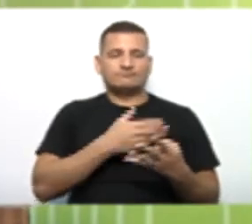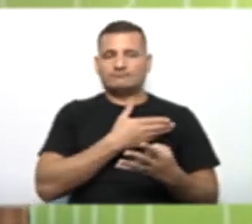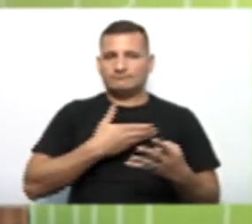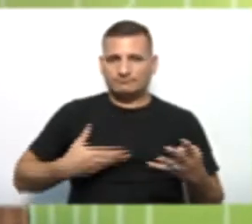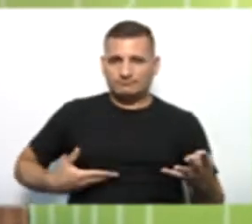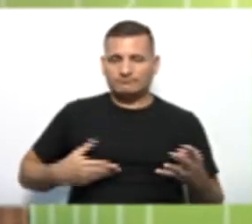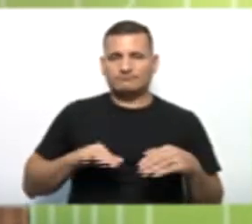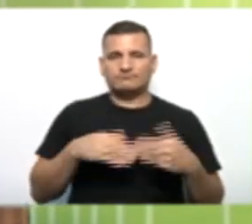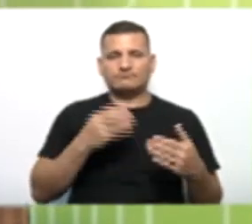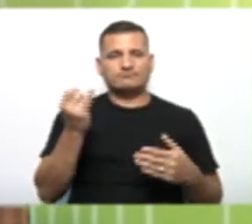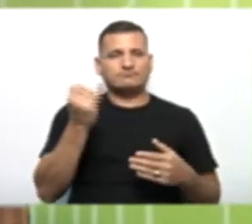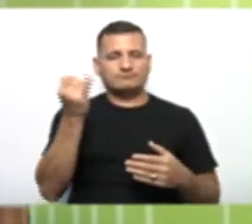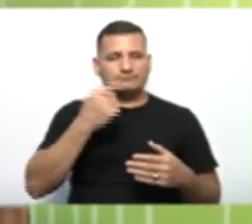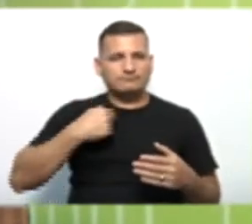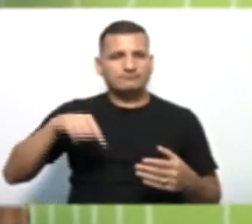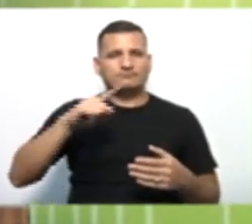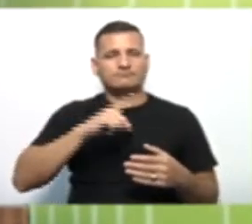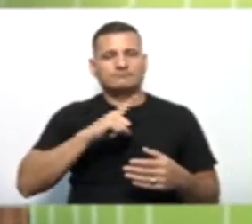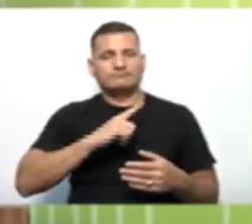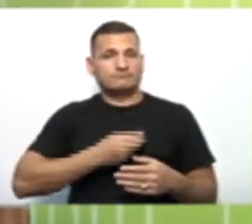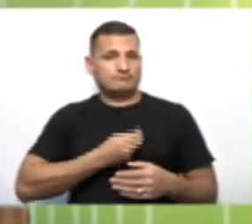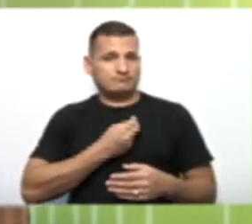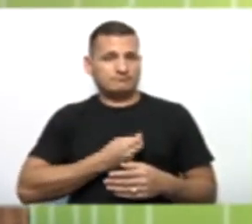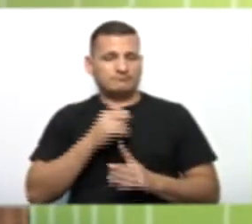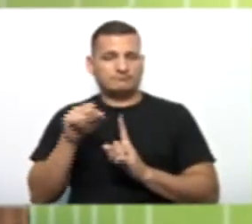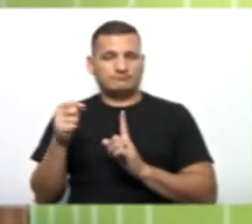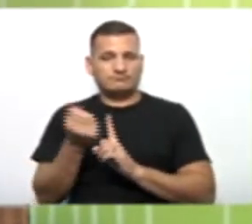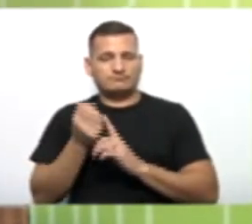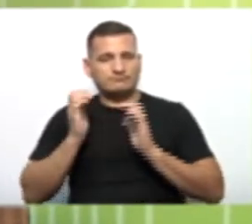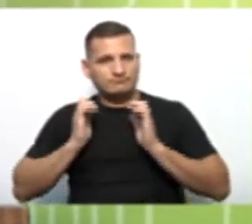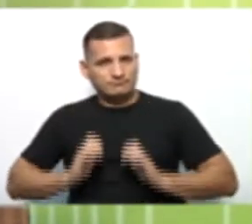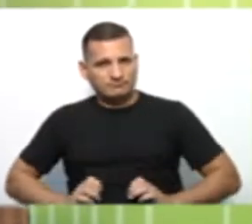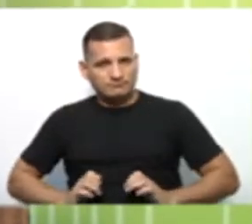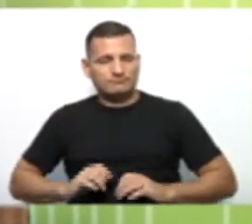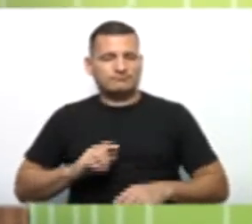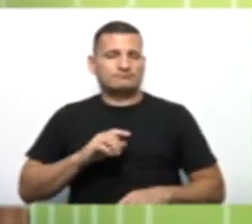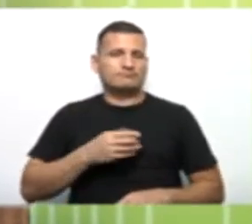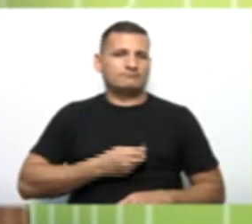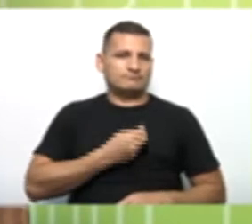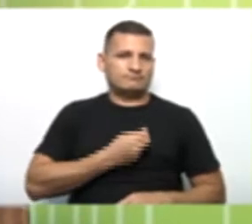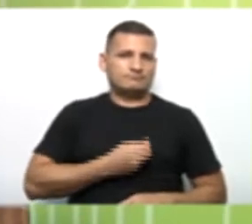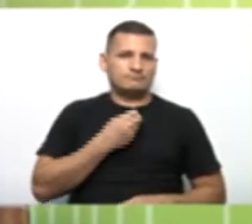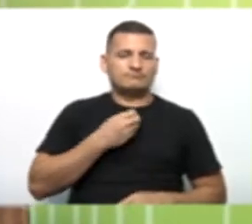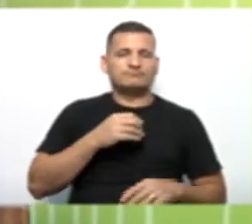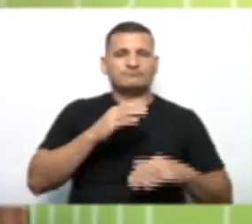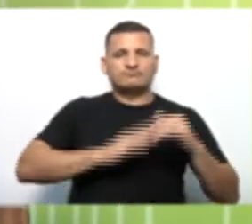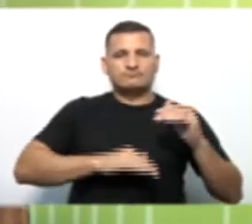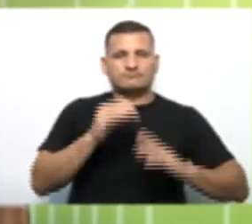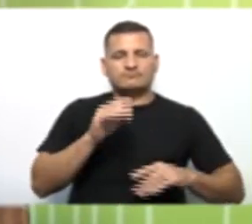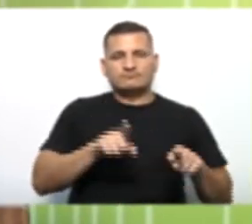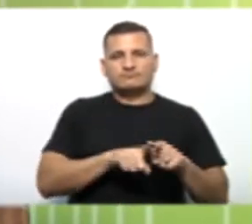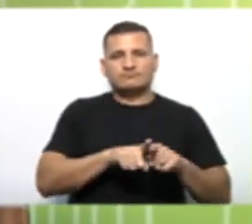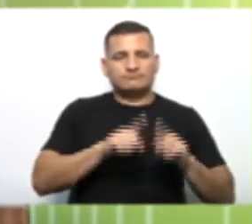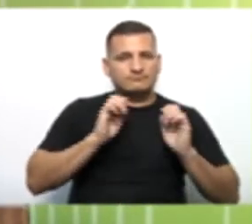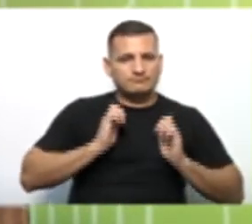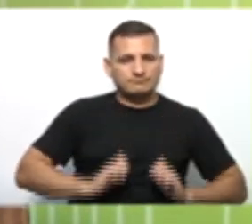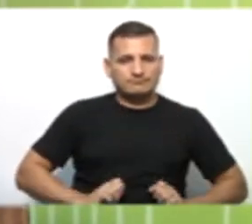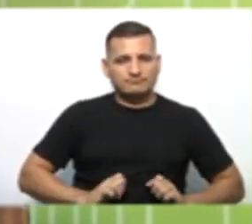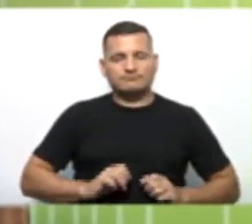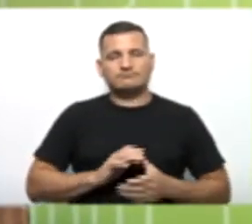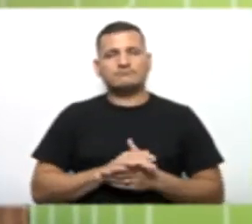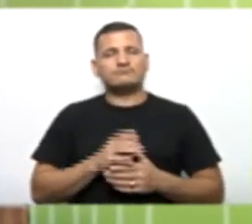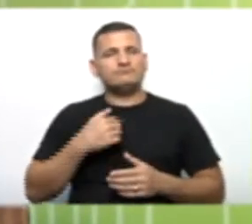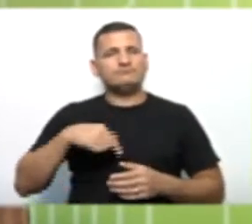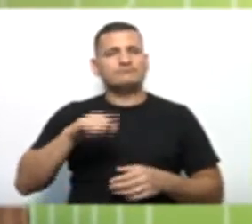que nós sejamos éticos na vida social que nós sejamos éticos do exercício profissional que nós fazemos